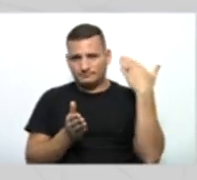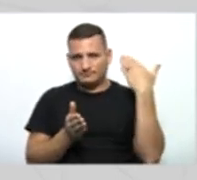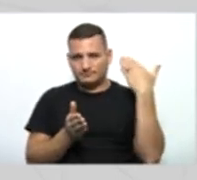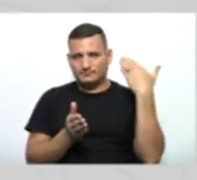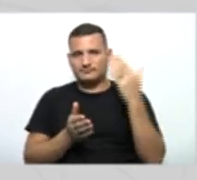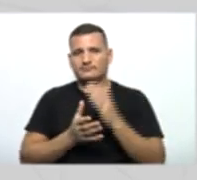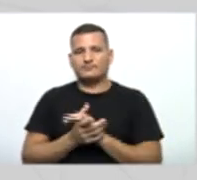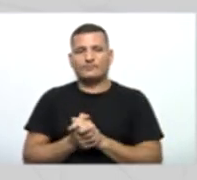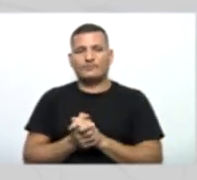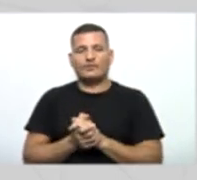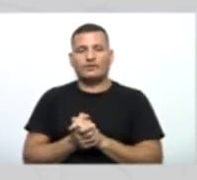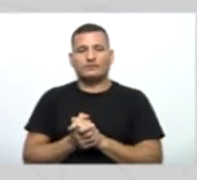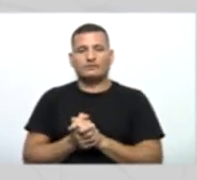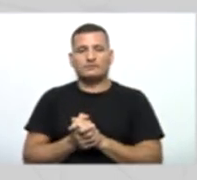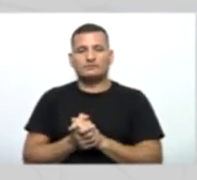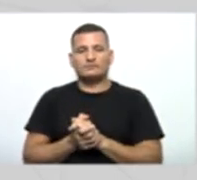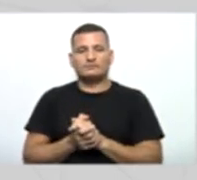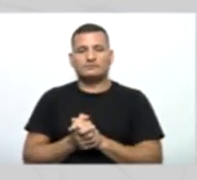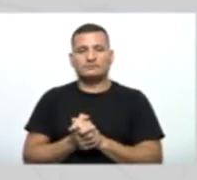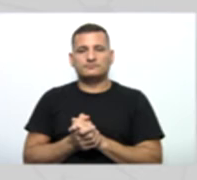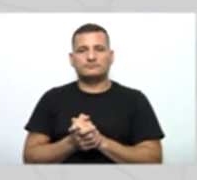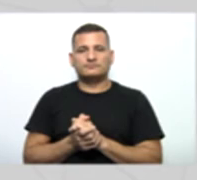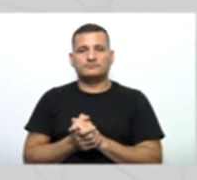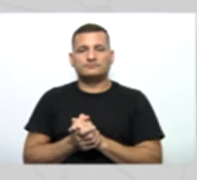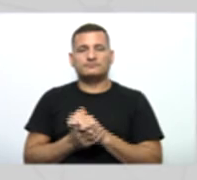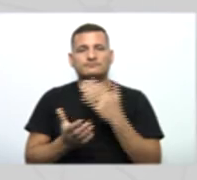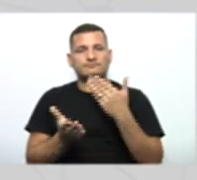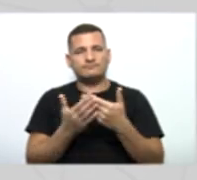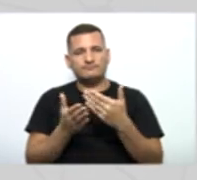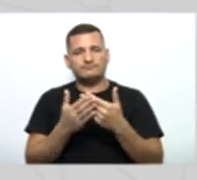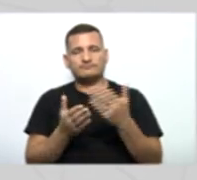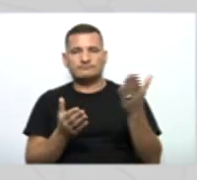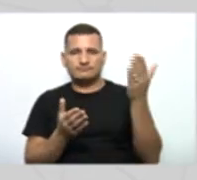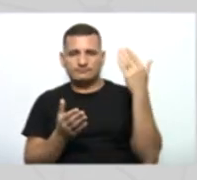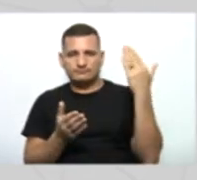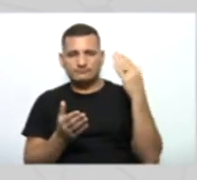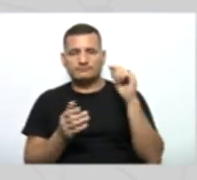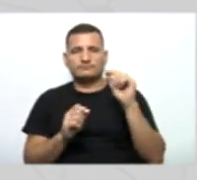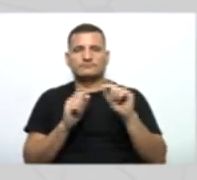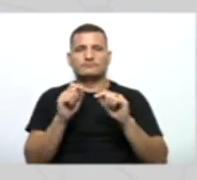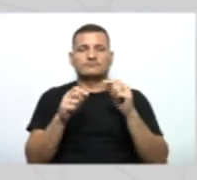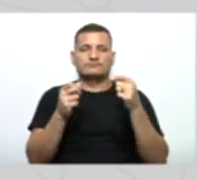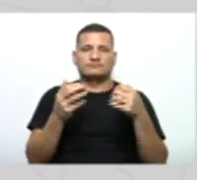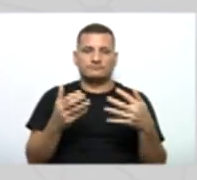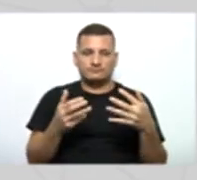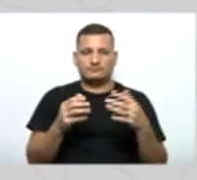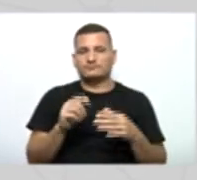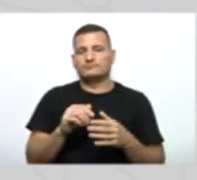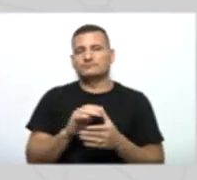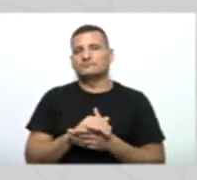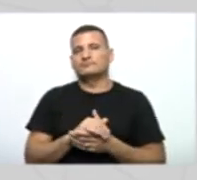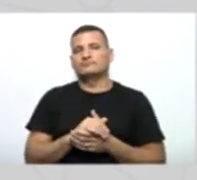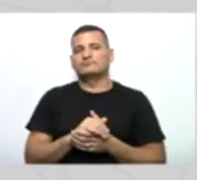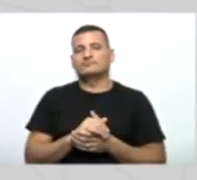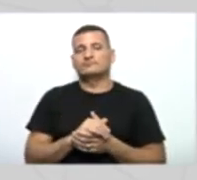quem não se lembra. Na aula passada, nós estudamos sobre listas.